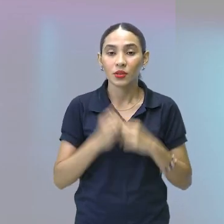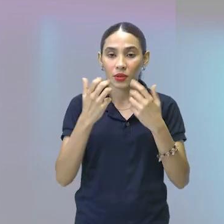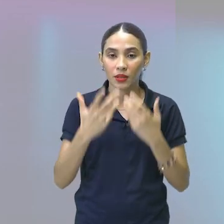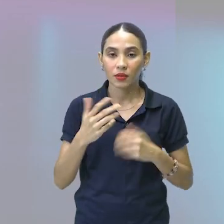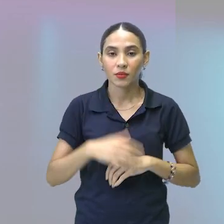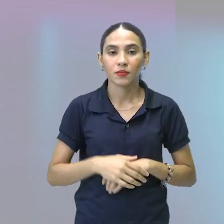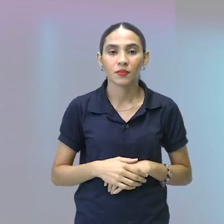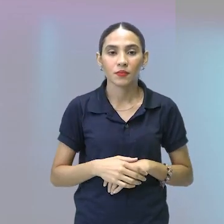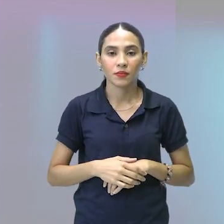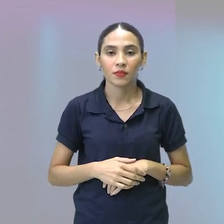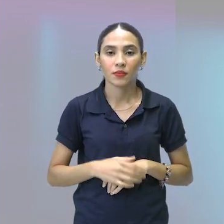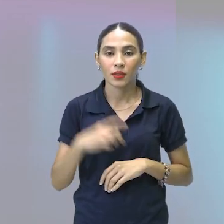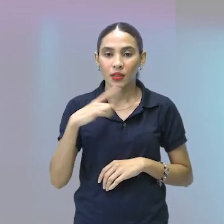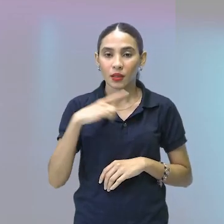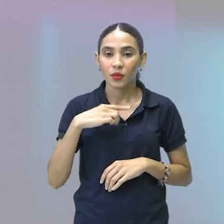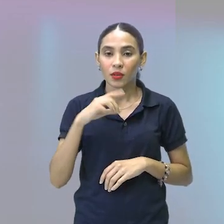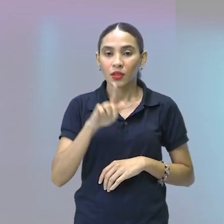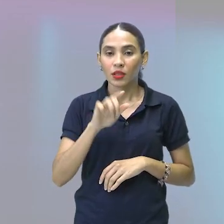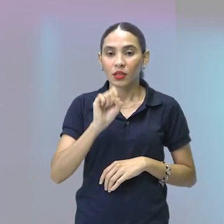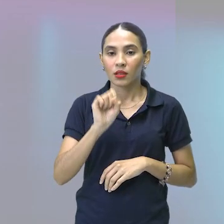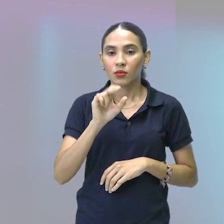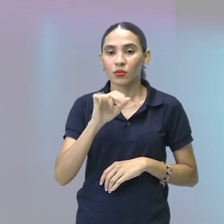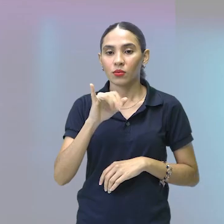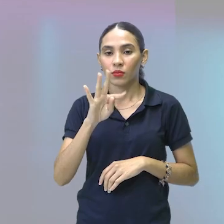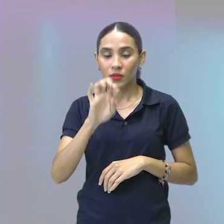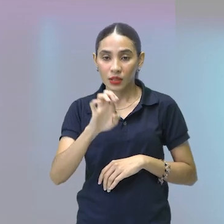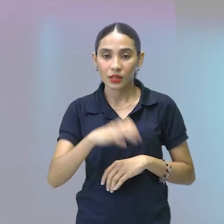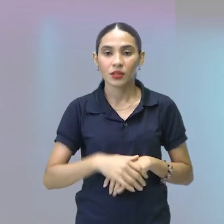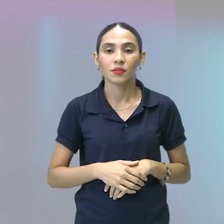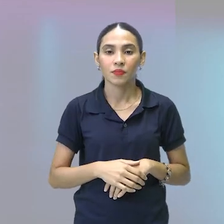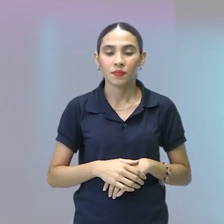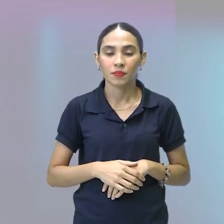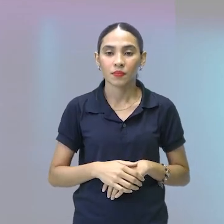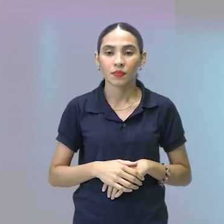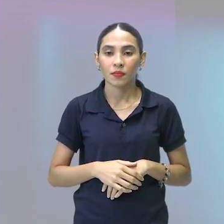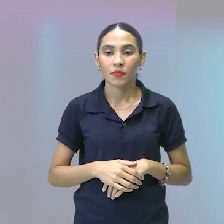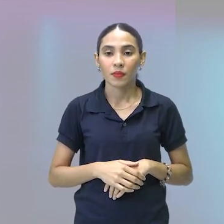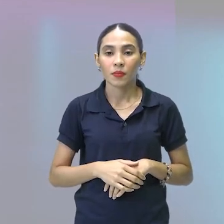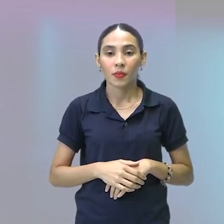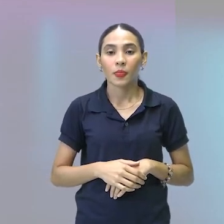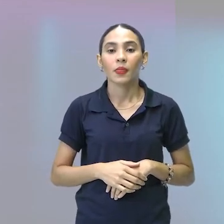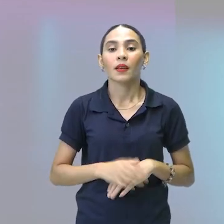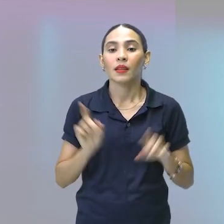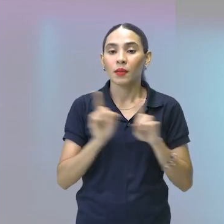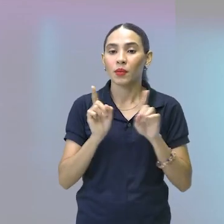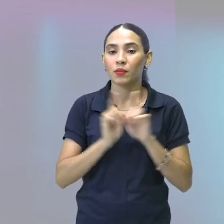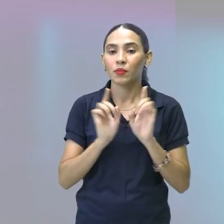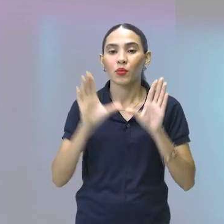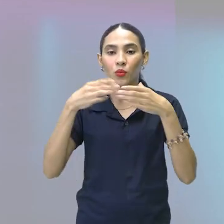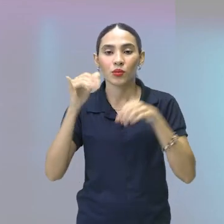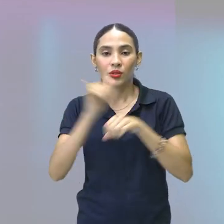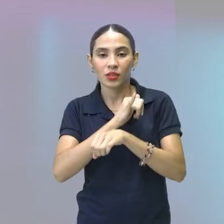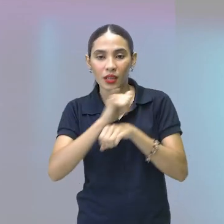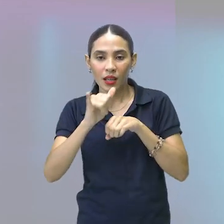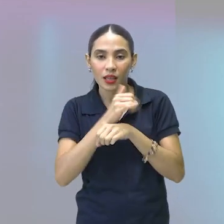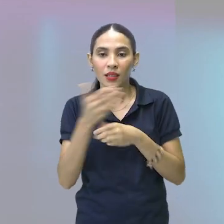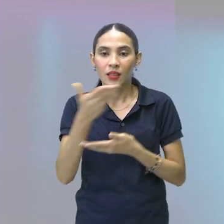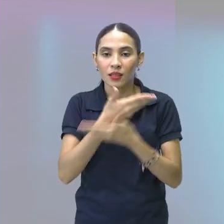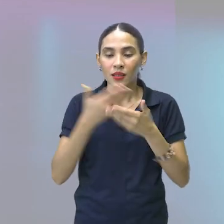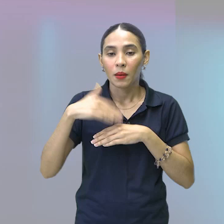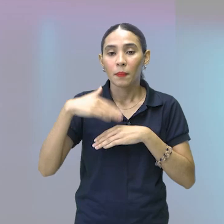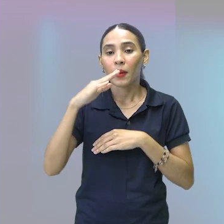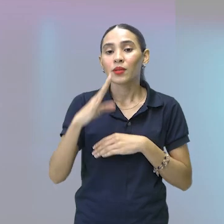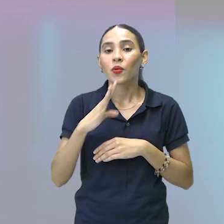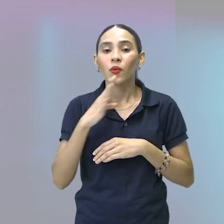já falamos. Aí nós temos o G Suite, certo? É um kit de ferramentas